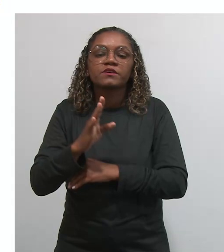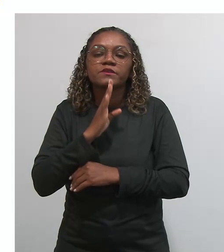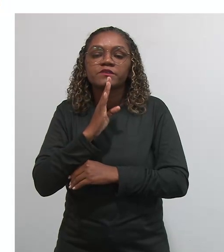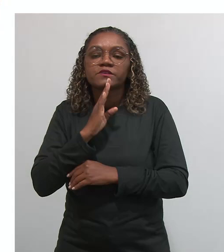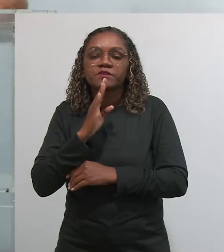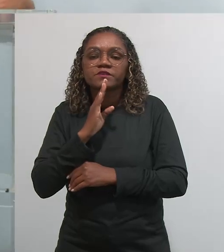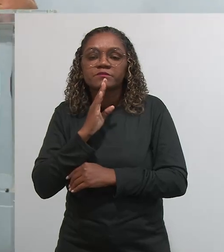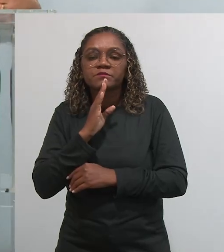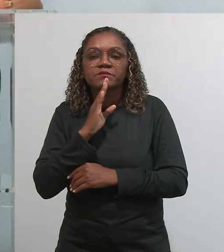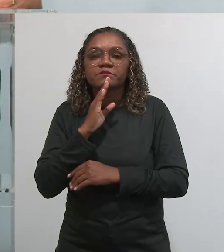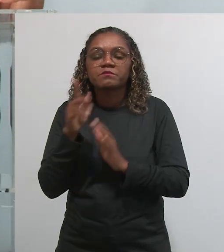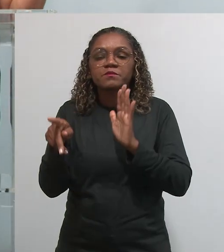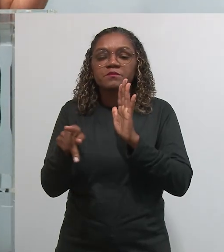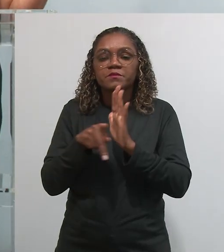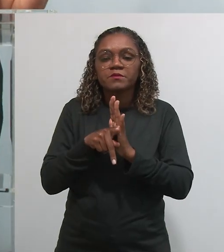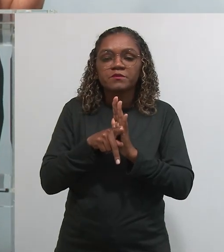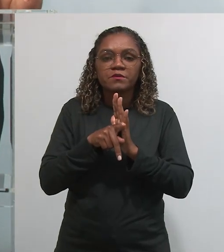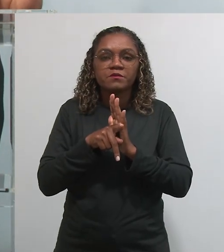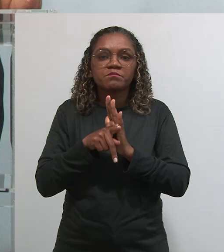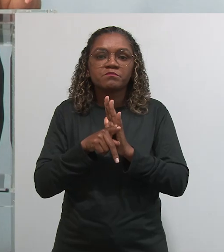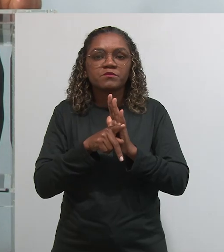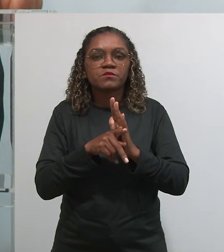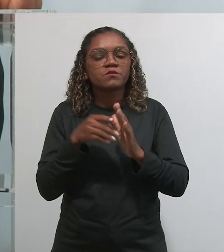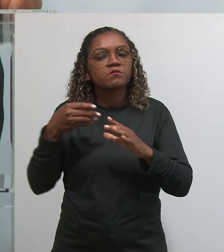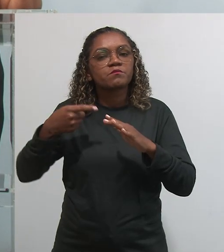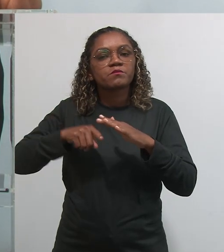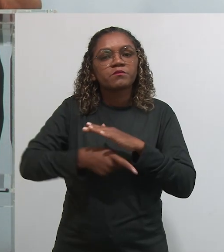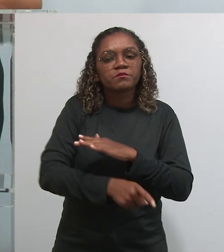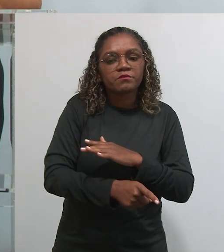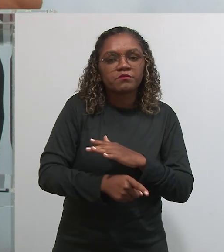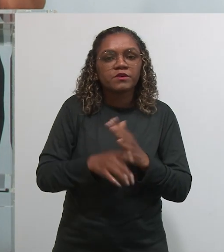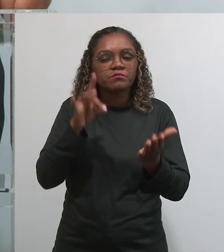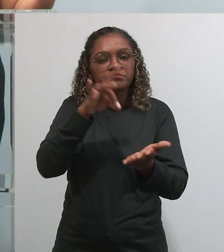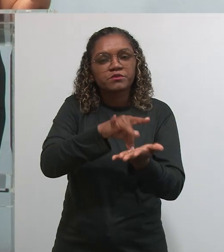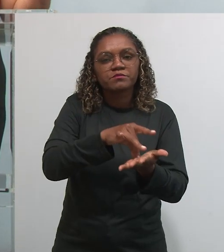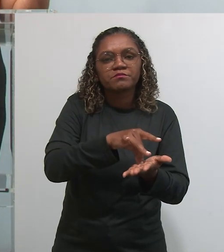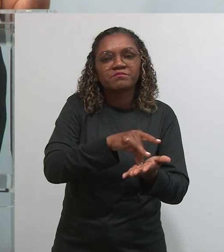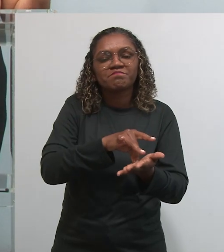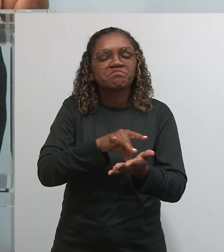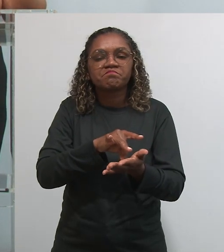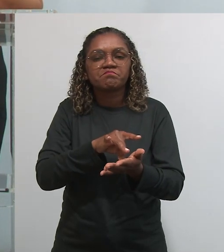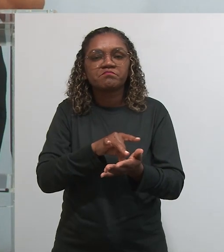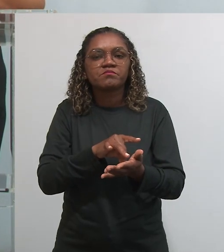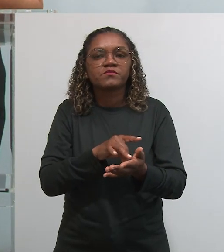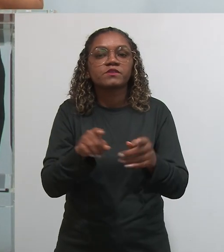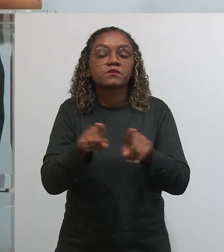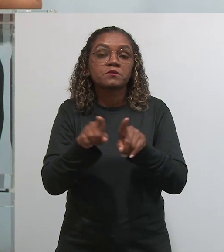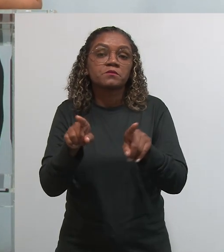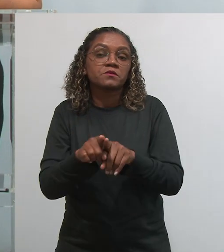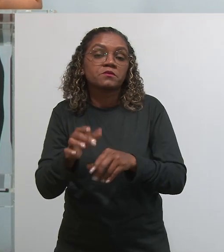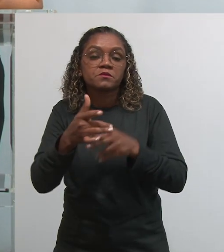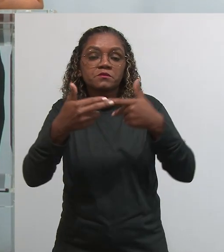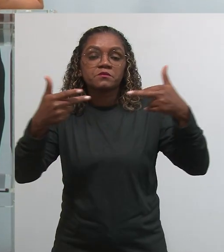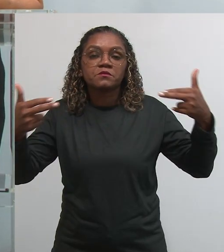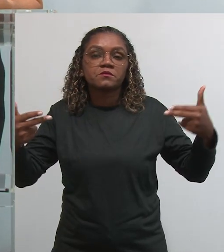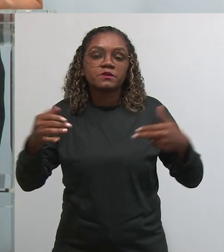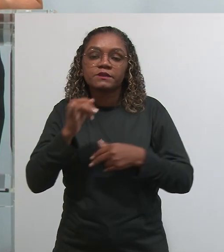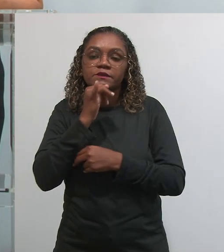desenvolver conhecimentos que sejam conhecimentos mais concretos. Ela não vê as